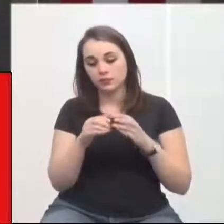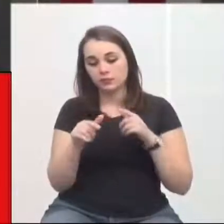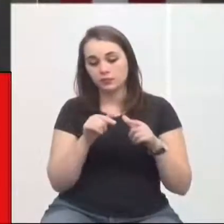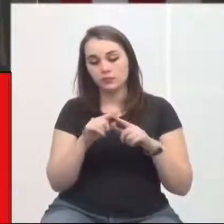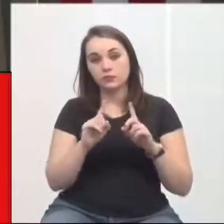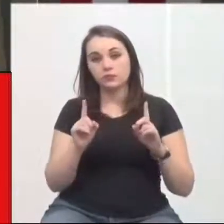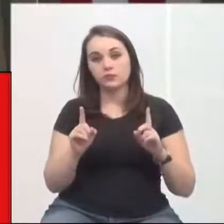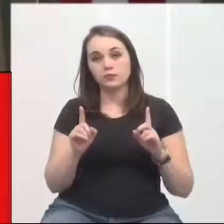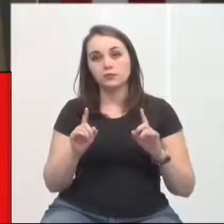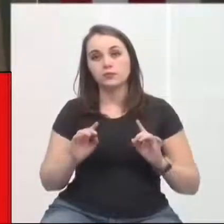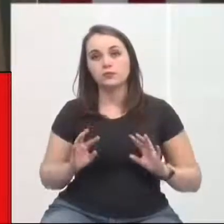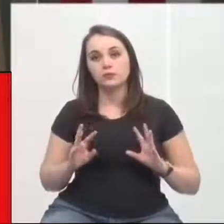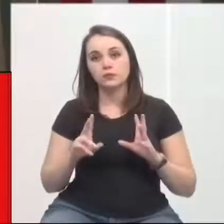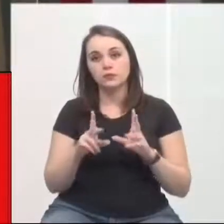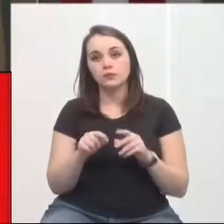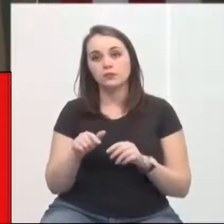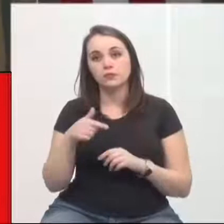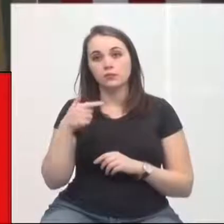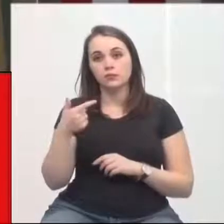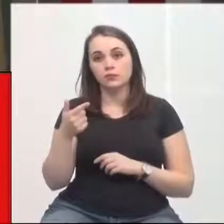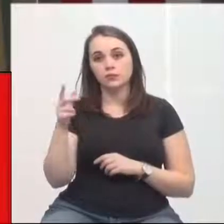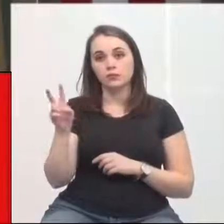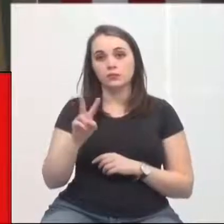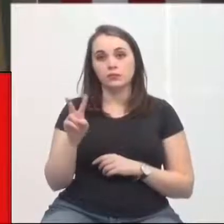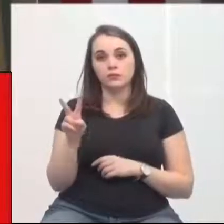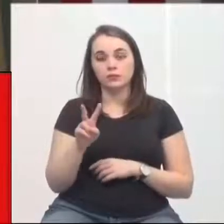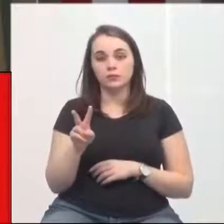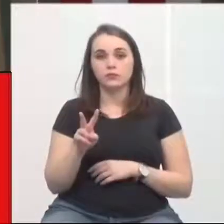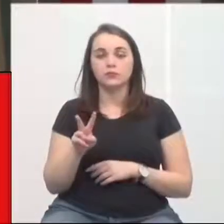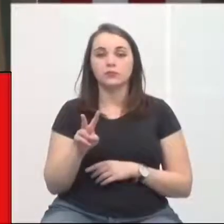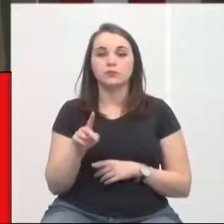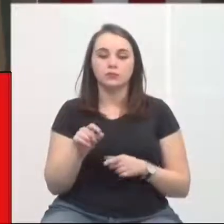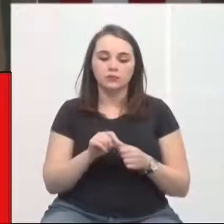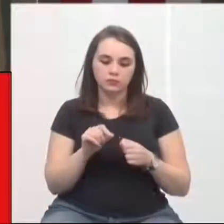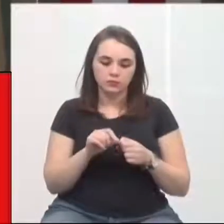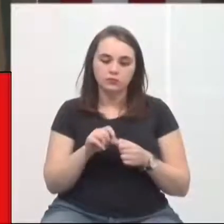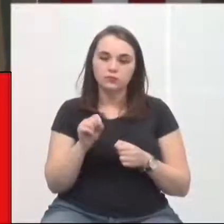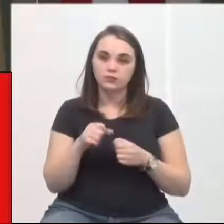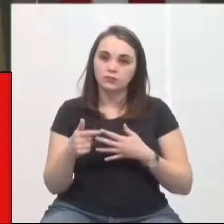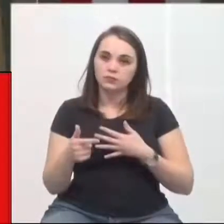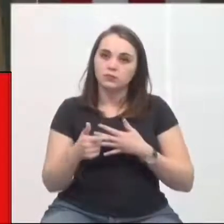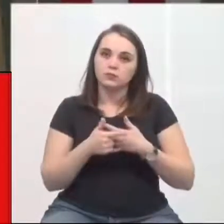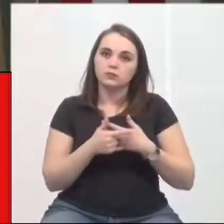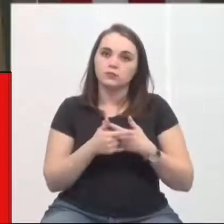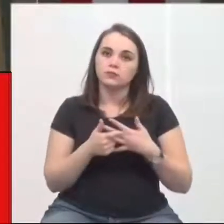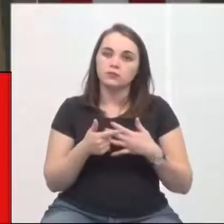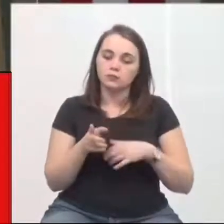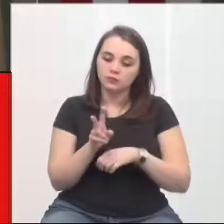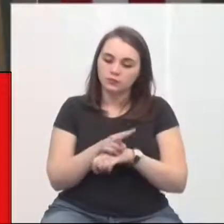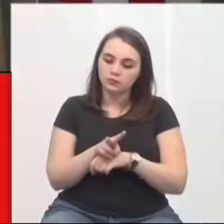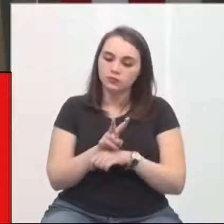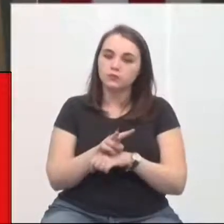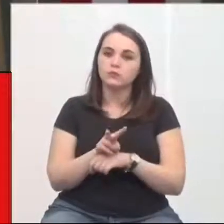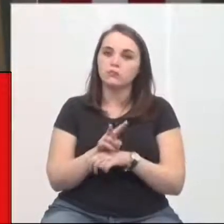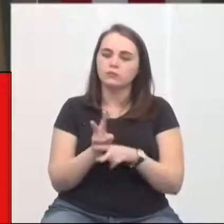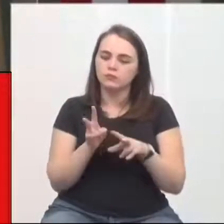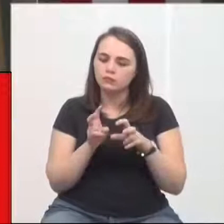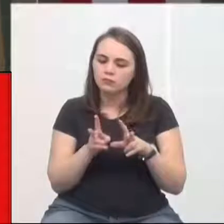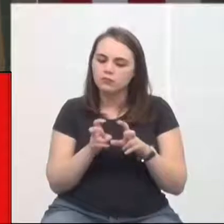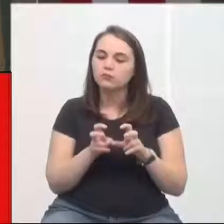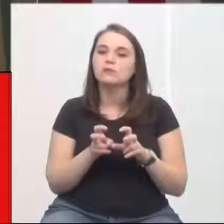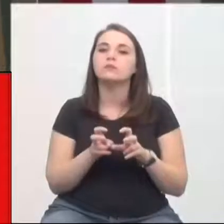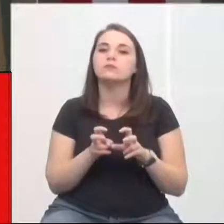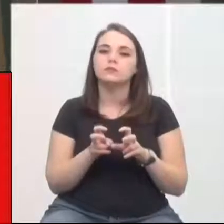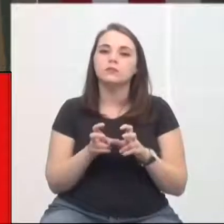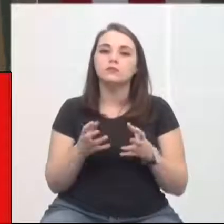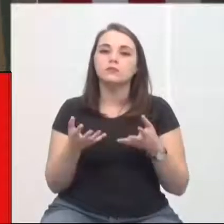mas por todos os demais vereadores que têm feito o seu papel, né, de fiscalizar, de verificar, enfim.